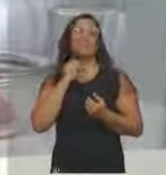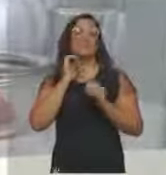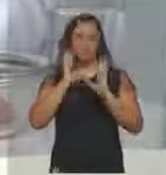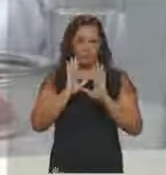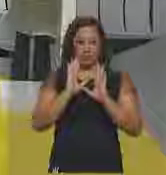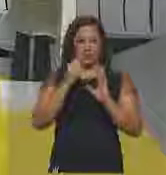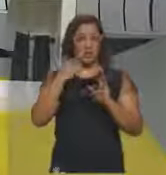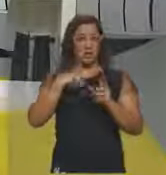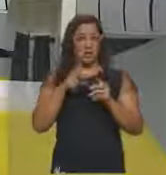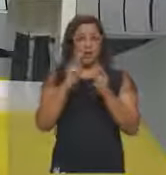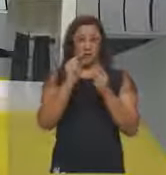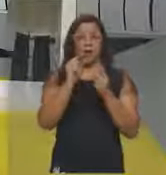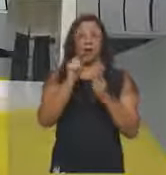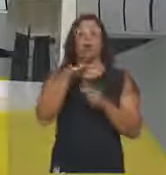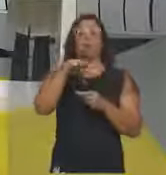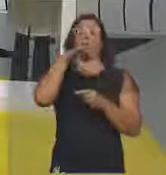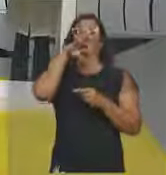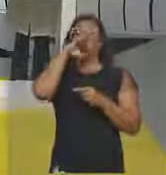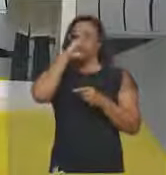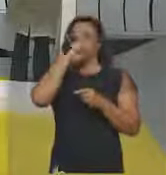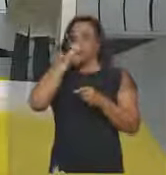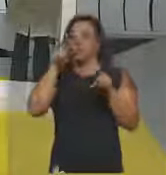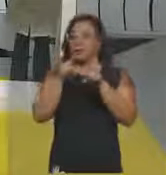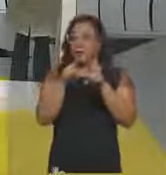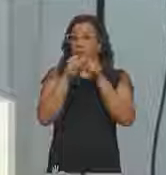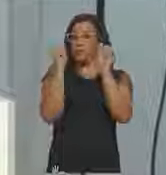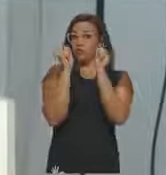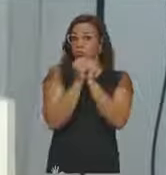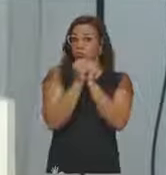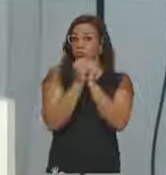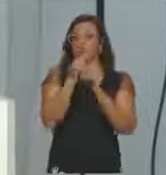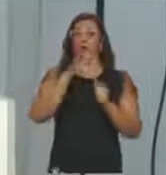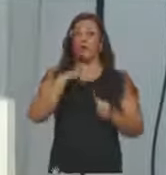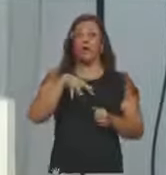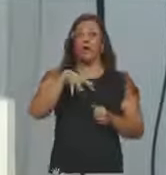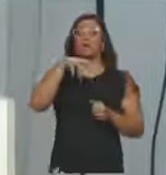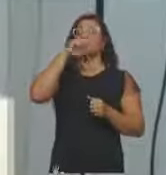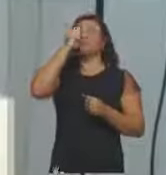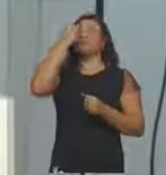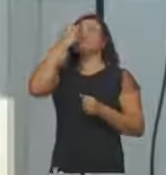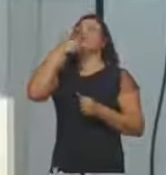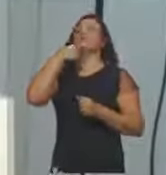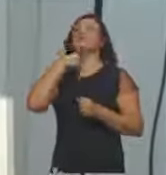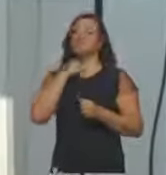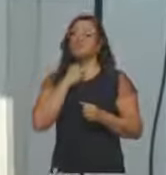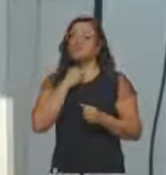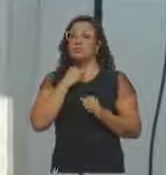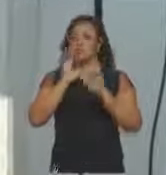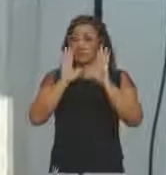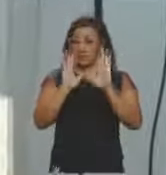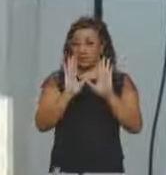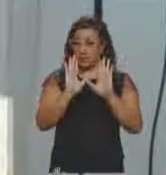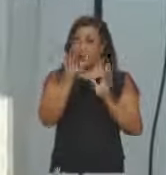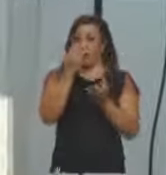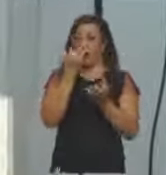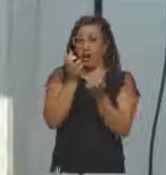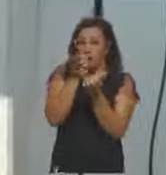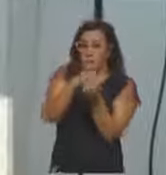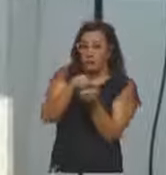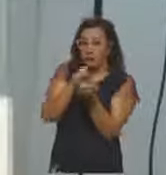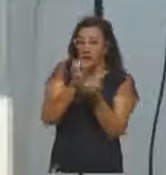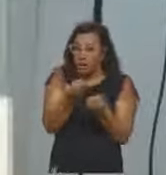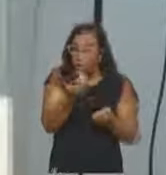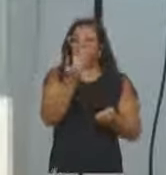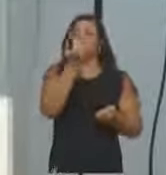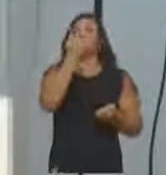sistema digestório e ao sistema respiratório, porque passa o alimento e passa o ar. Saindo o bolo alimentar, saindo